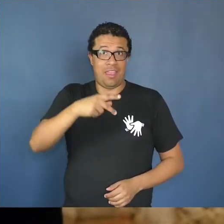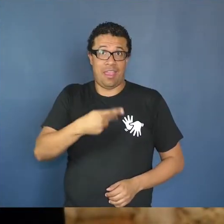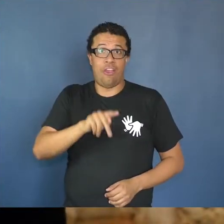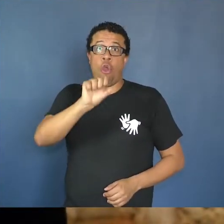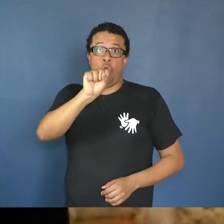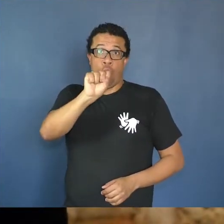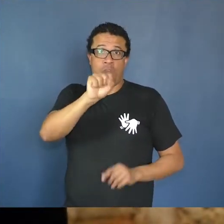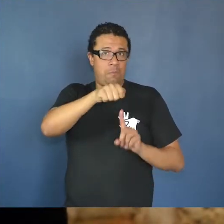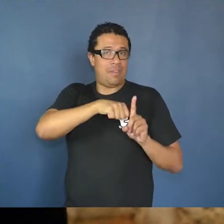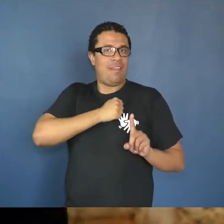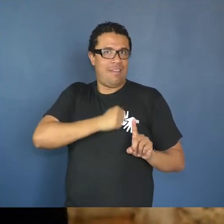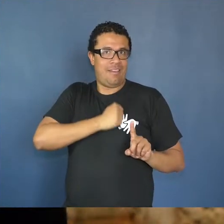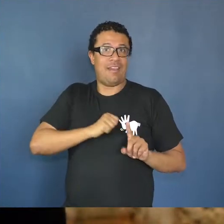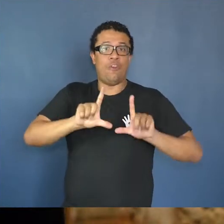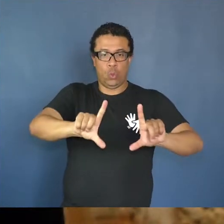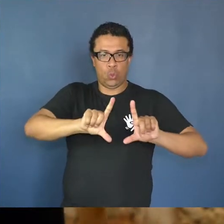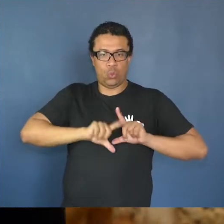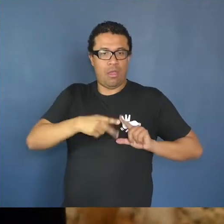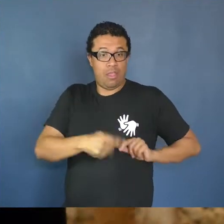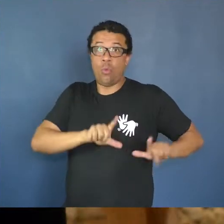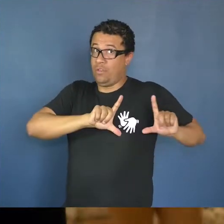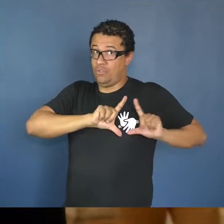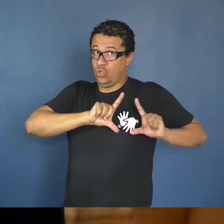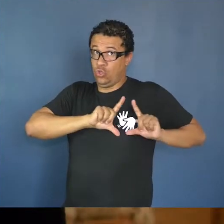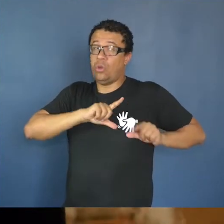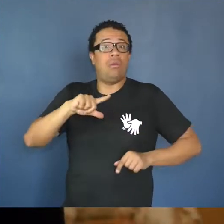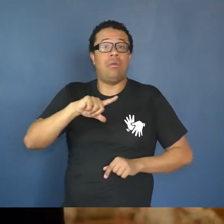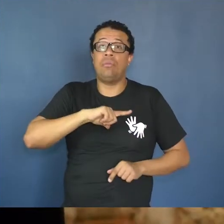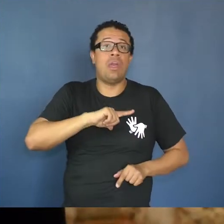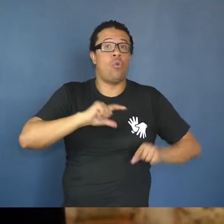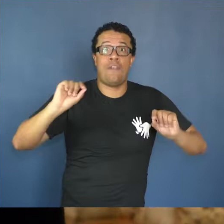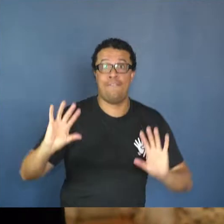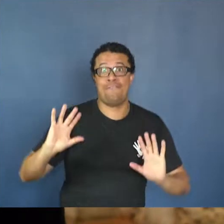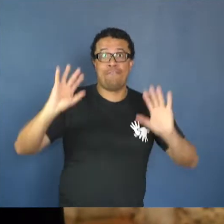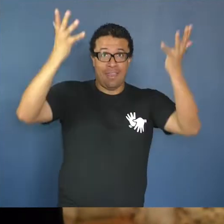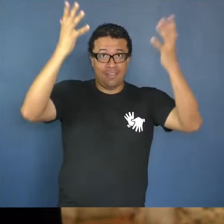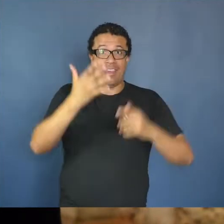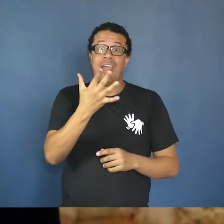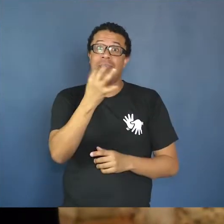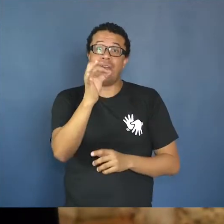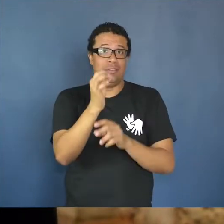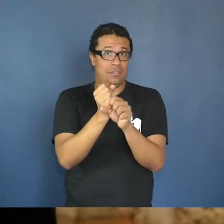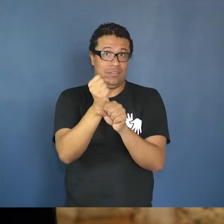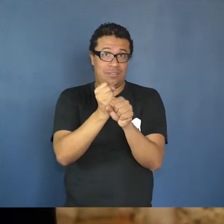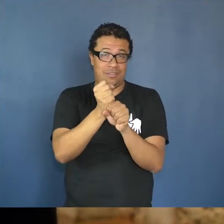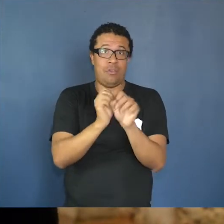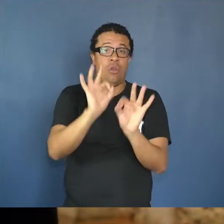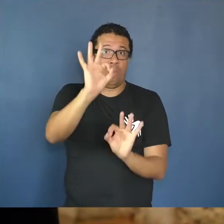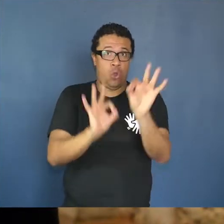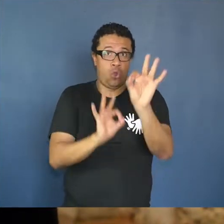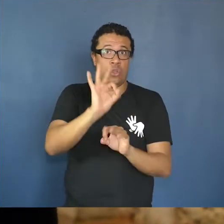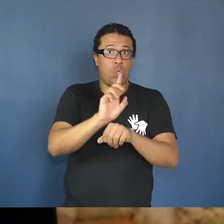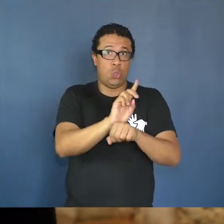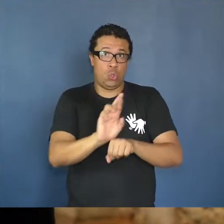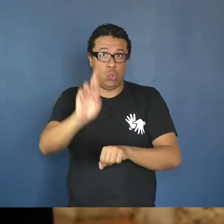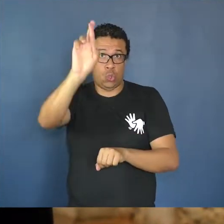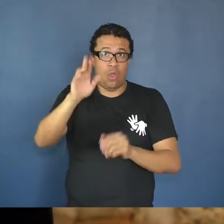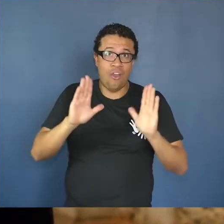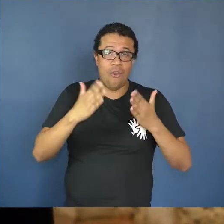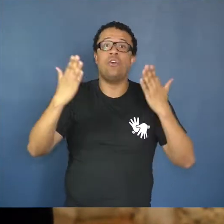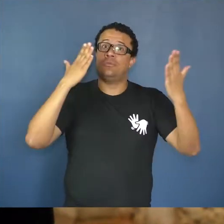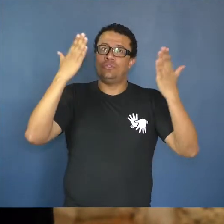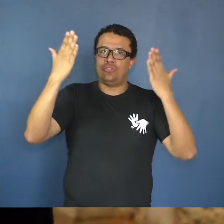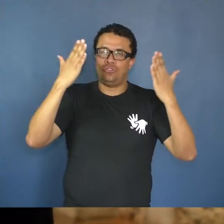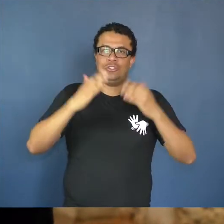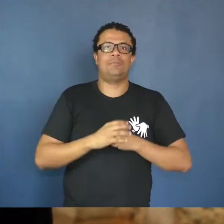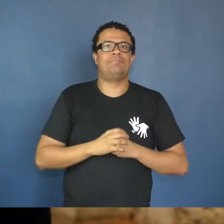Nesta quinta-feira, 8 de agosto, o Centro Cultural UFSJ foi palco das comemorações dos 10 anos do Programa de Pós-Graduação em Psicologia.